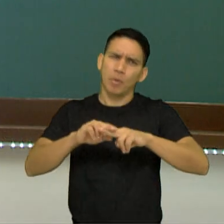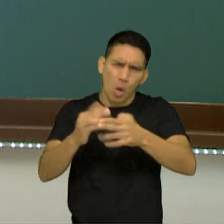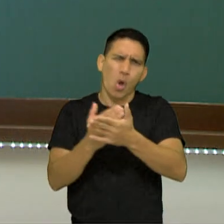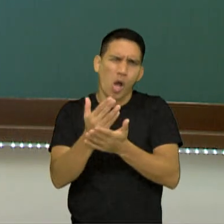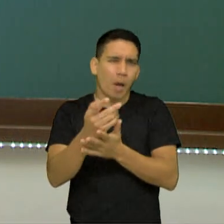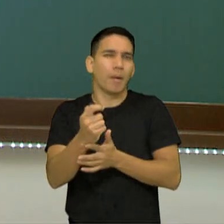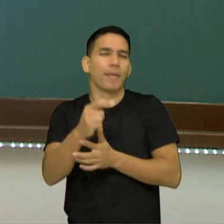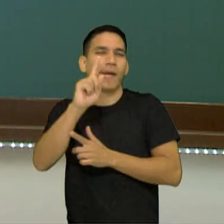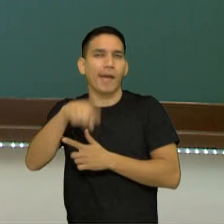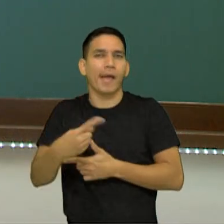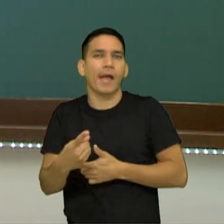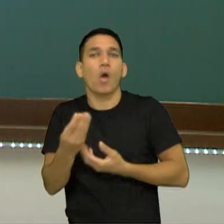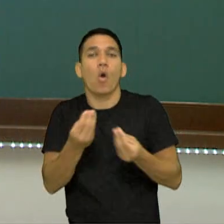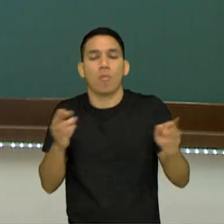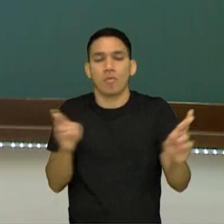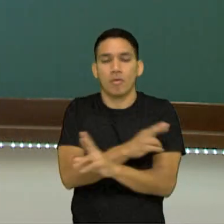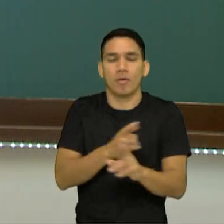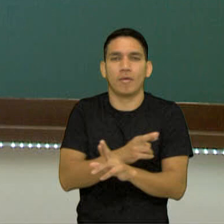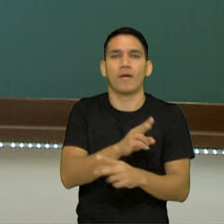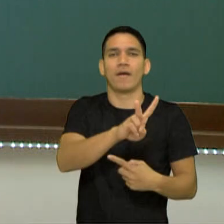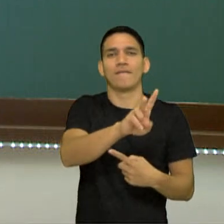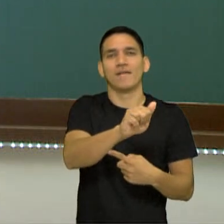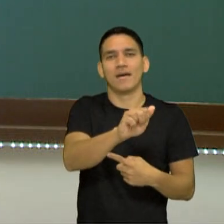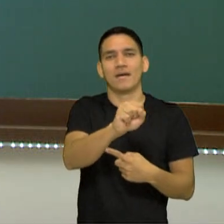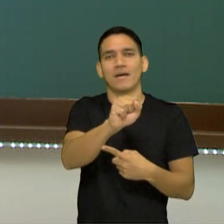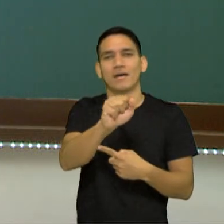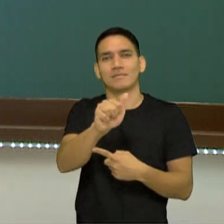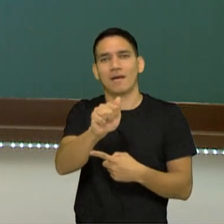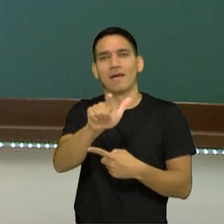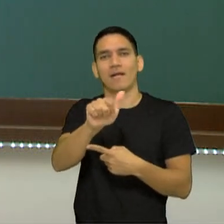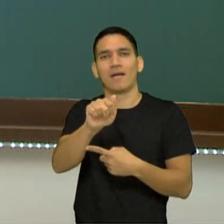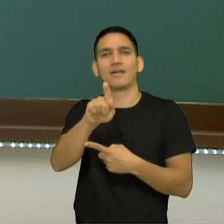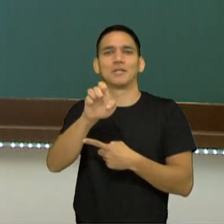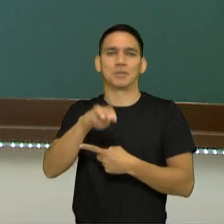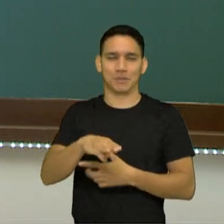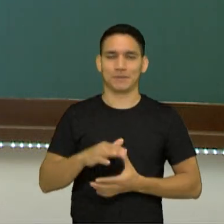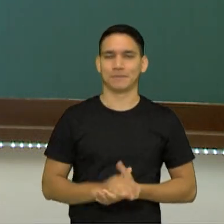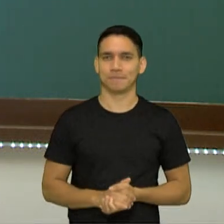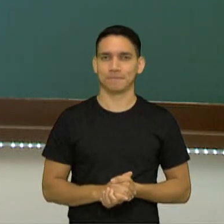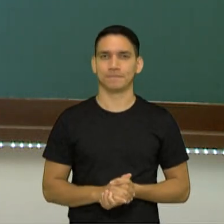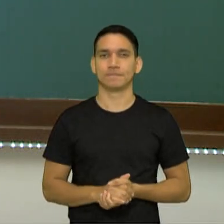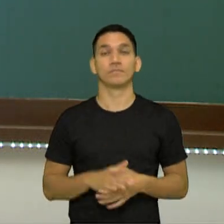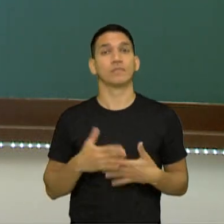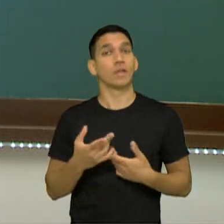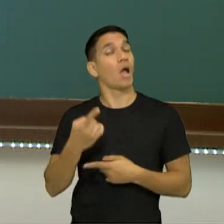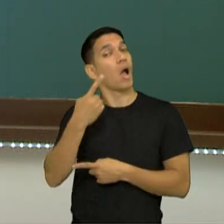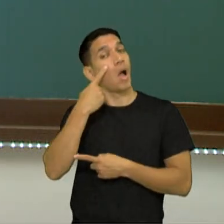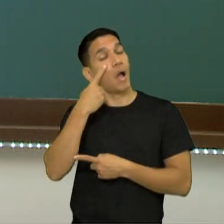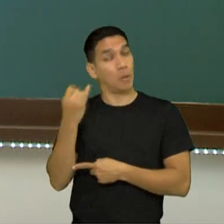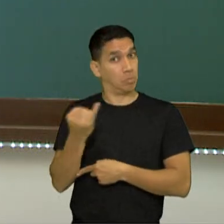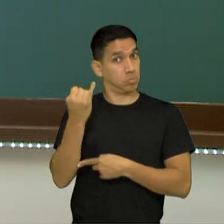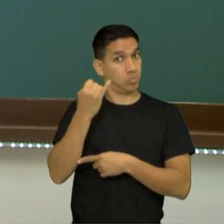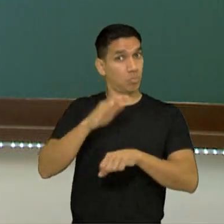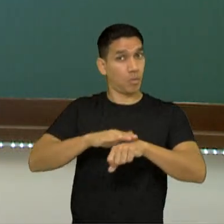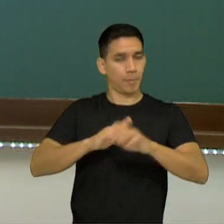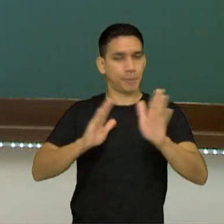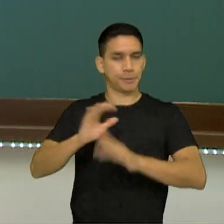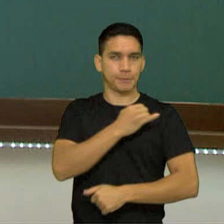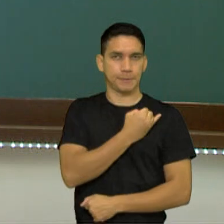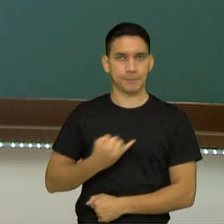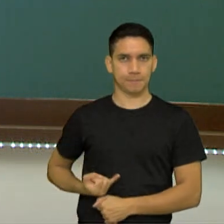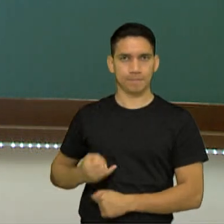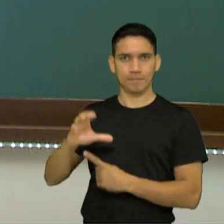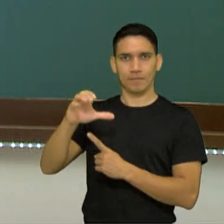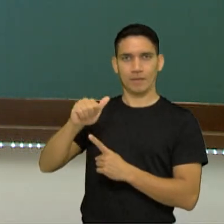vassalagem, né? Então, uma coisa importante também do Império de Carlos Magno, pessoal, que não podemos esquecer, é que no